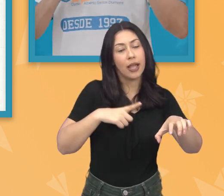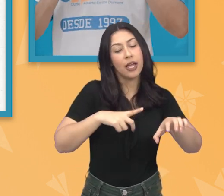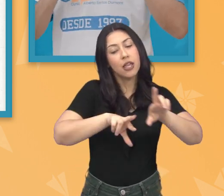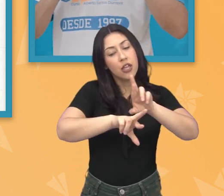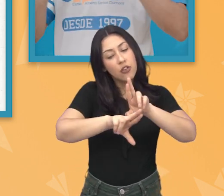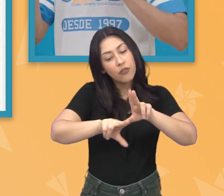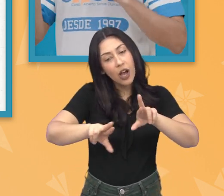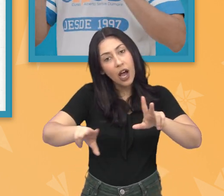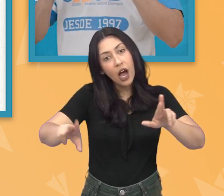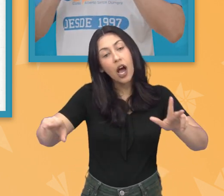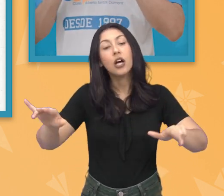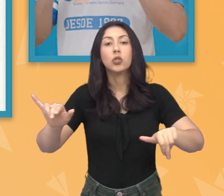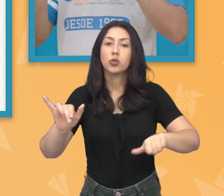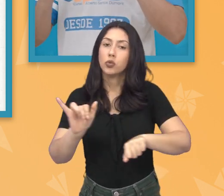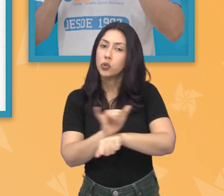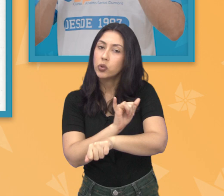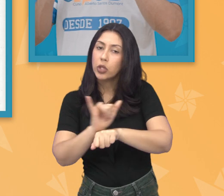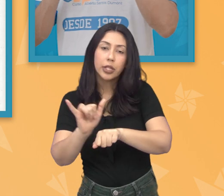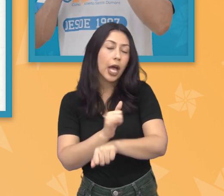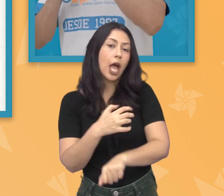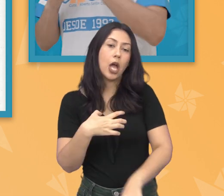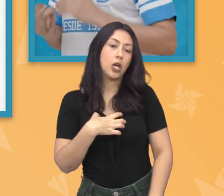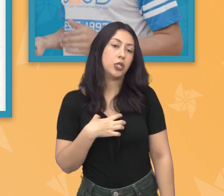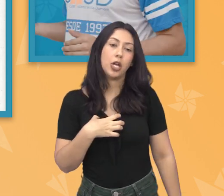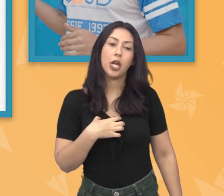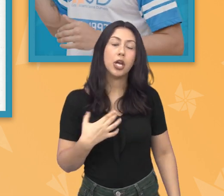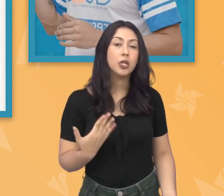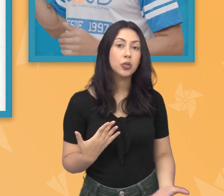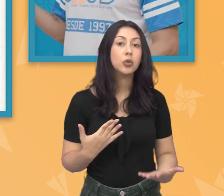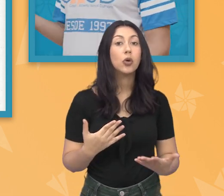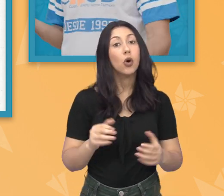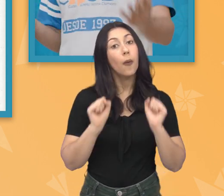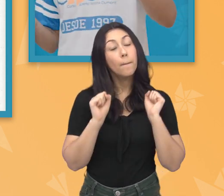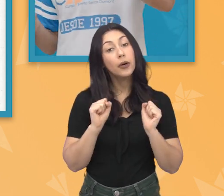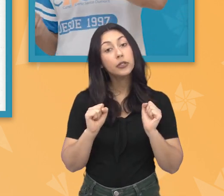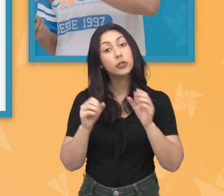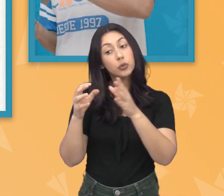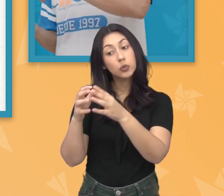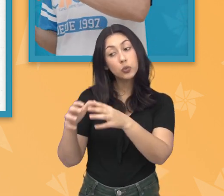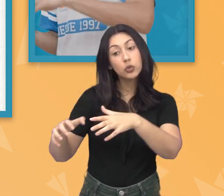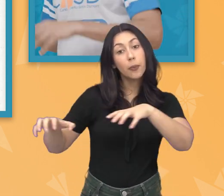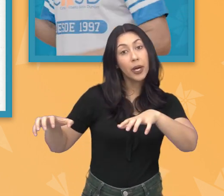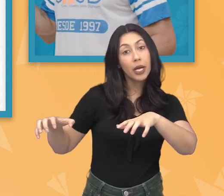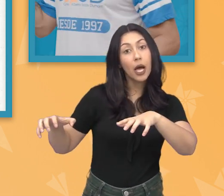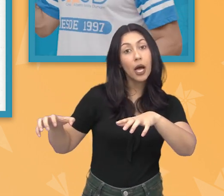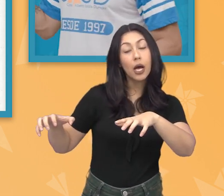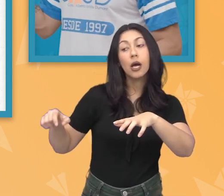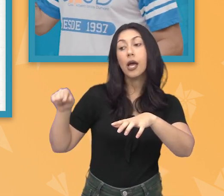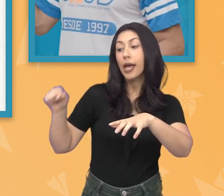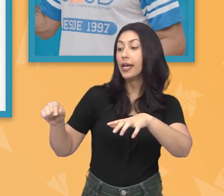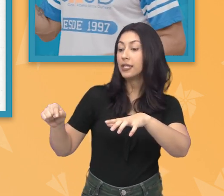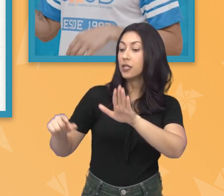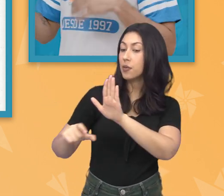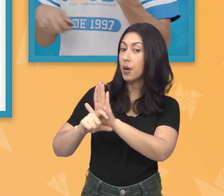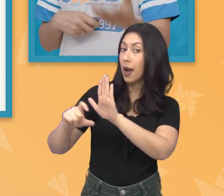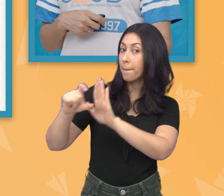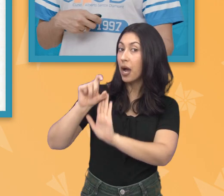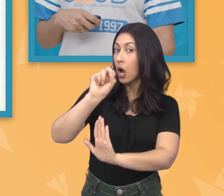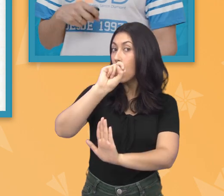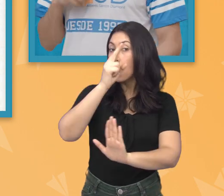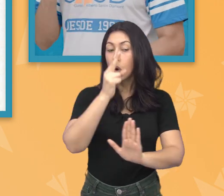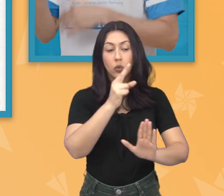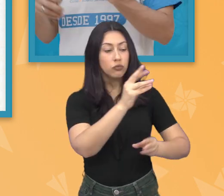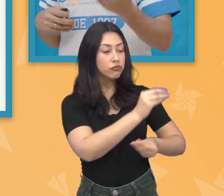consegue separar, né, classificar em subtópicos como separação de misturas heterogêneas e também por separação de